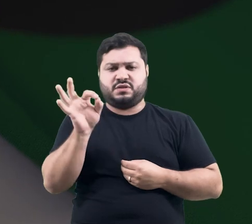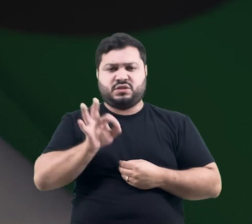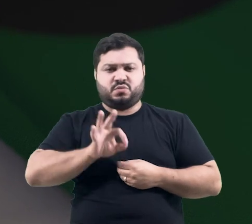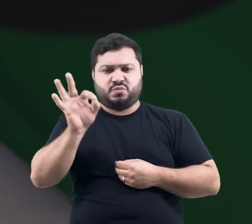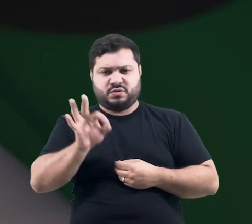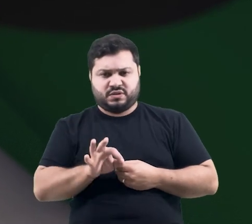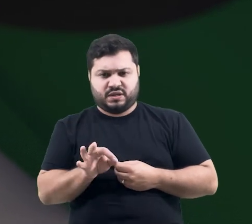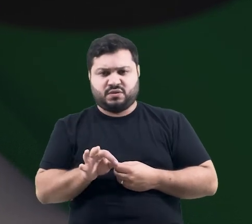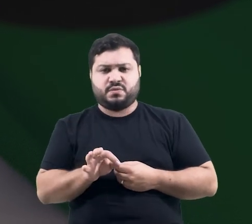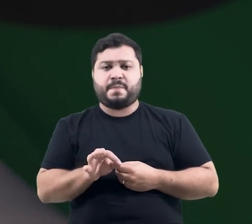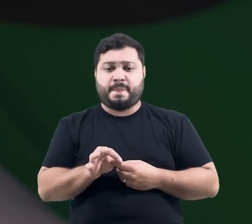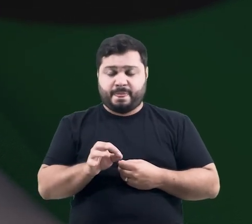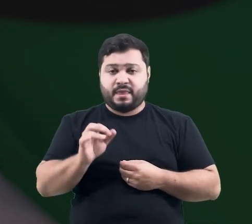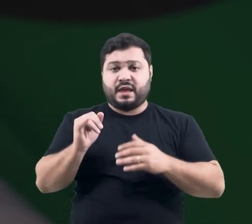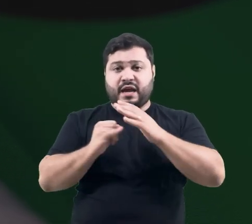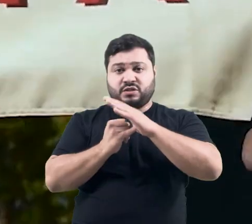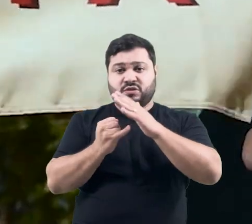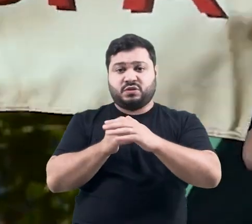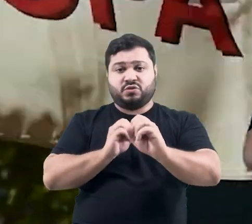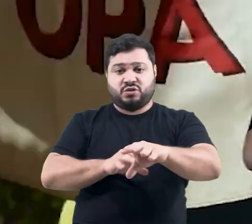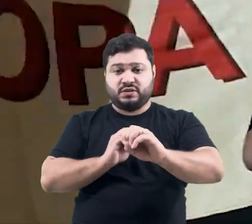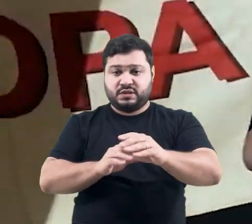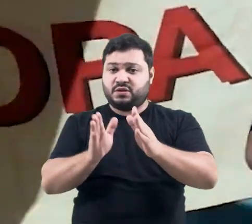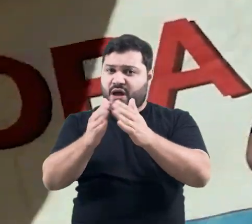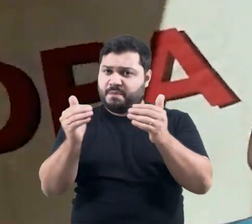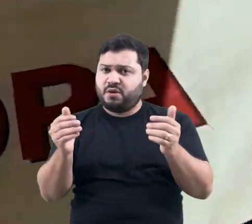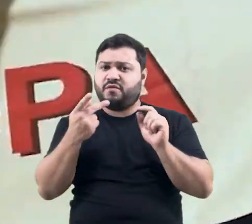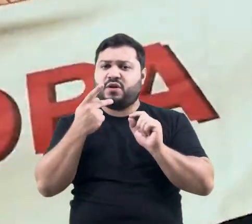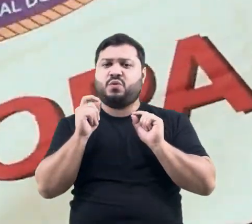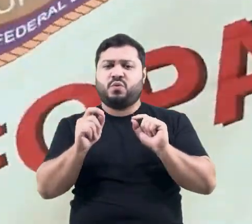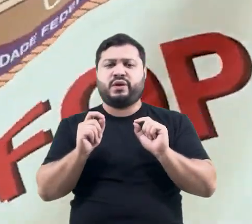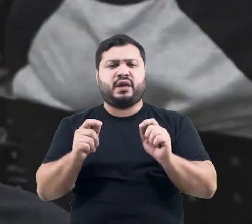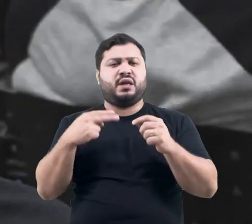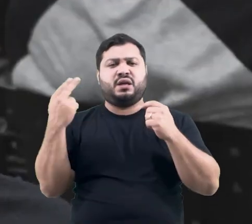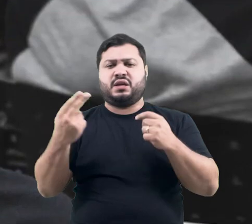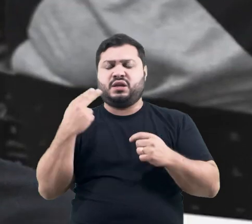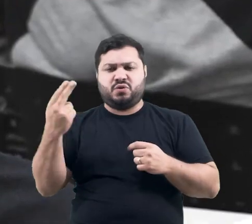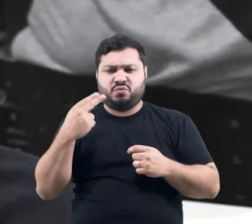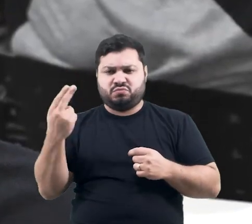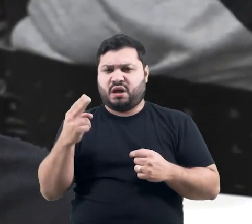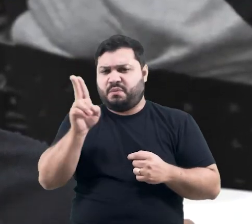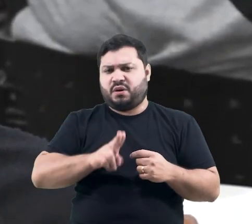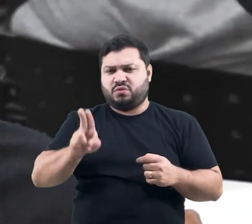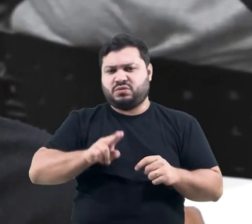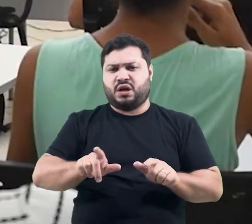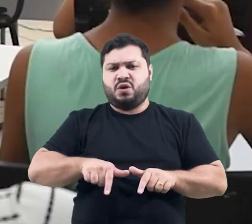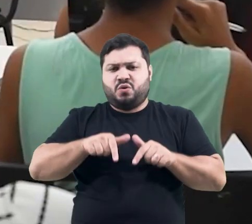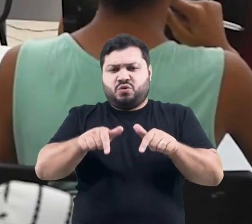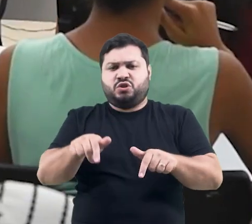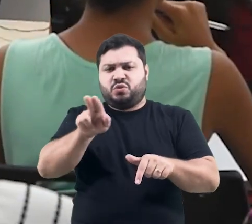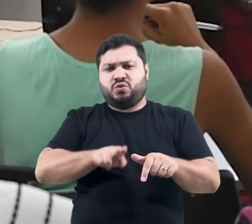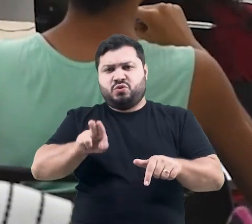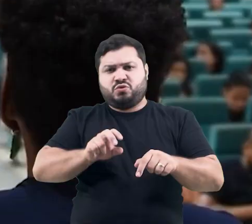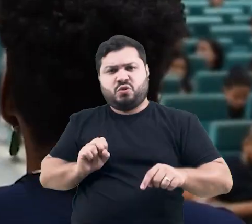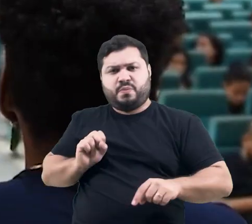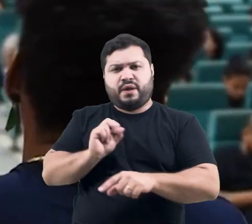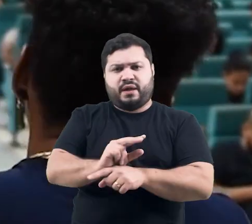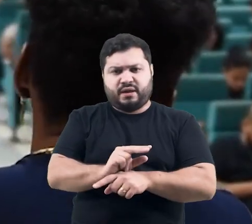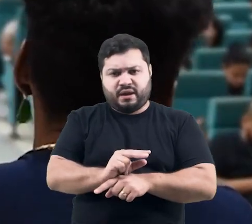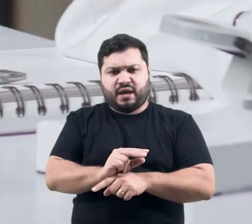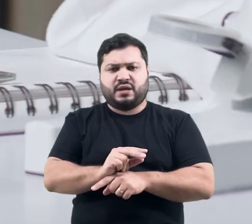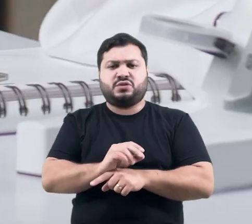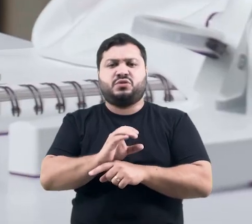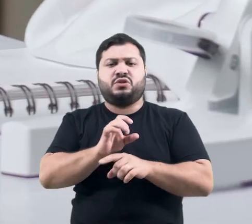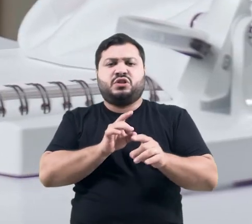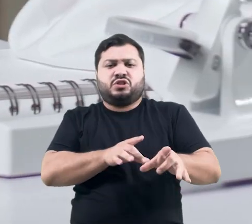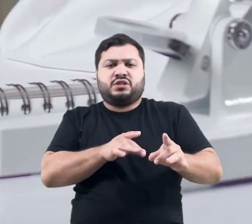no percentual de 25%. A instituição de ensino apelou, alegando a impossibilidade de uso do título que foi